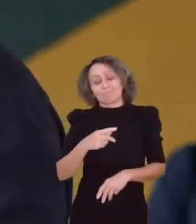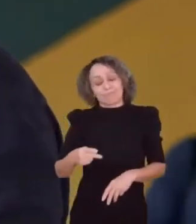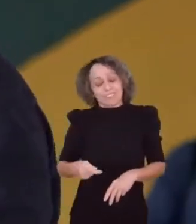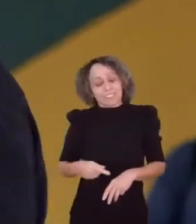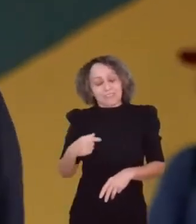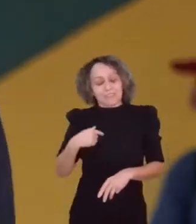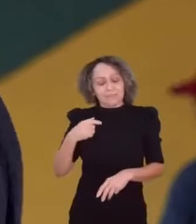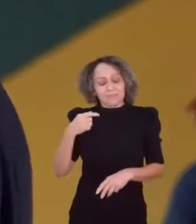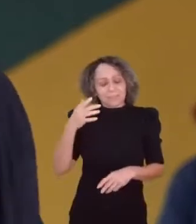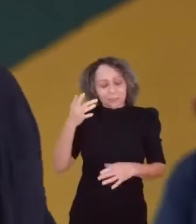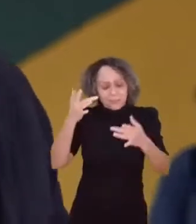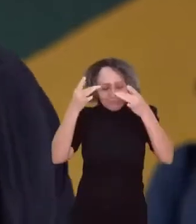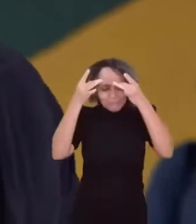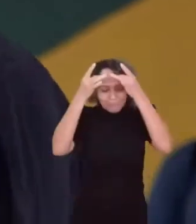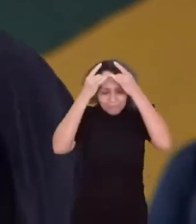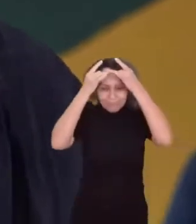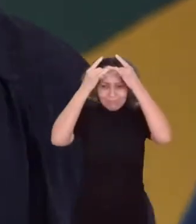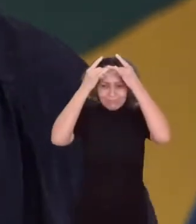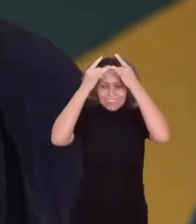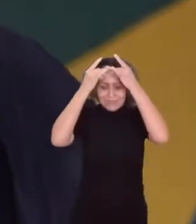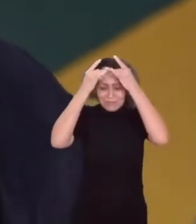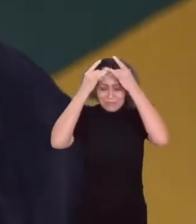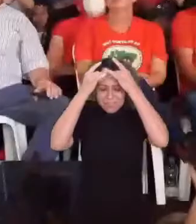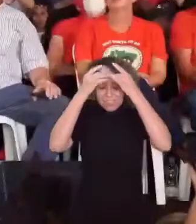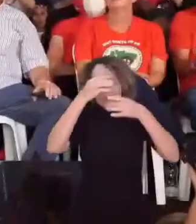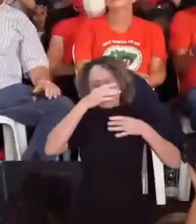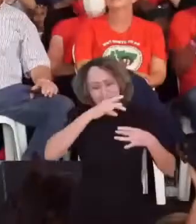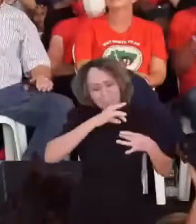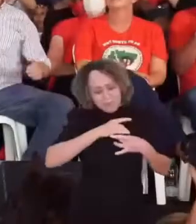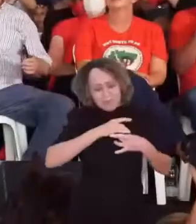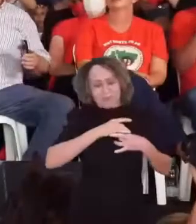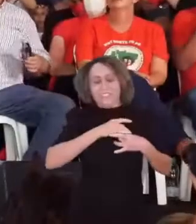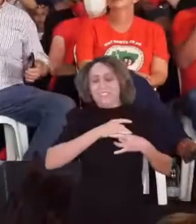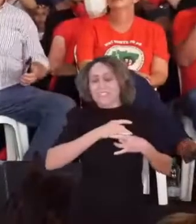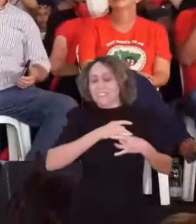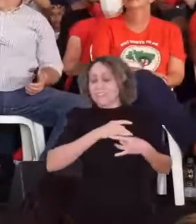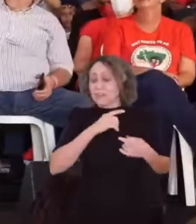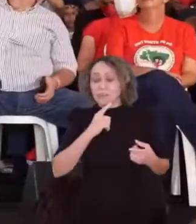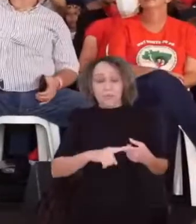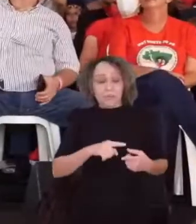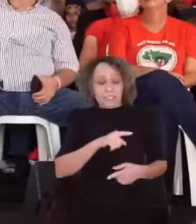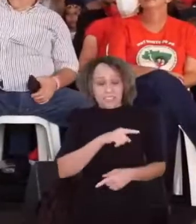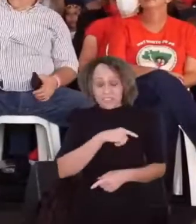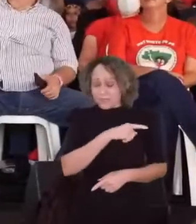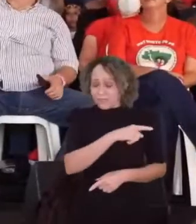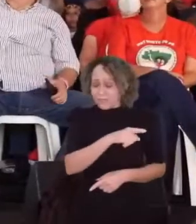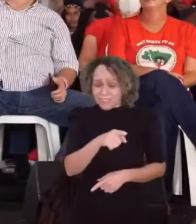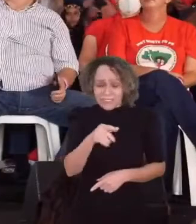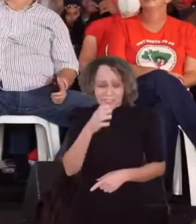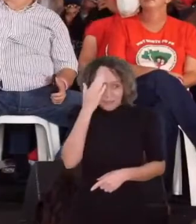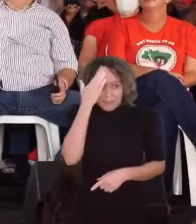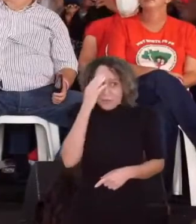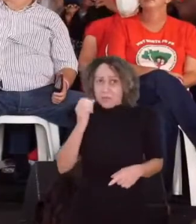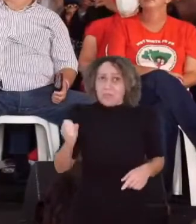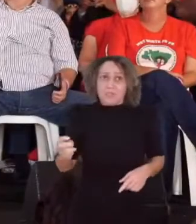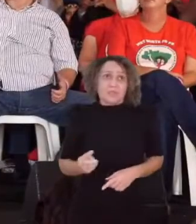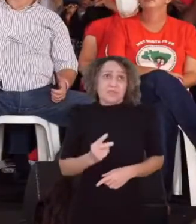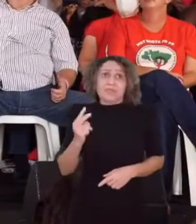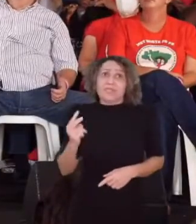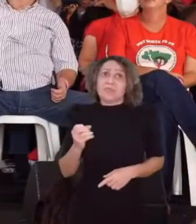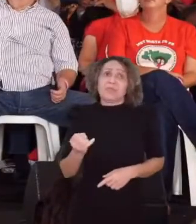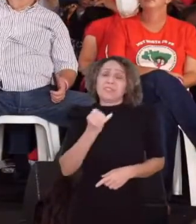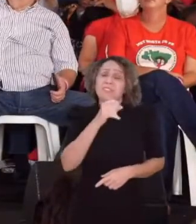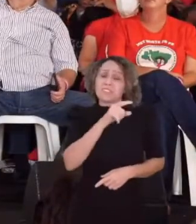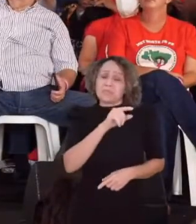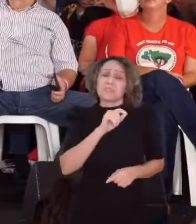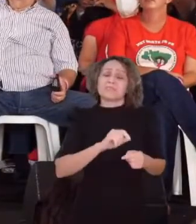fizeram. Eu não conheço, na história contemporânea da humanidade, em algum momento, mesmo